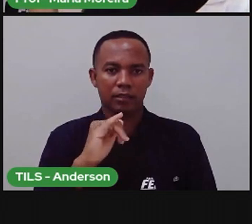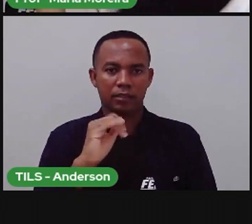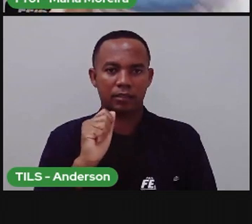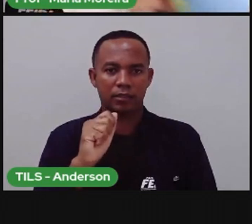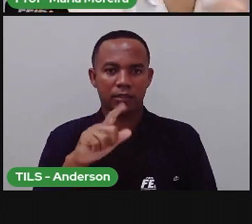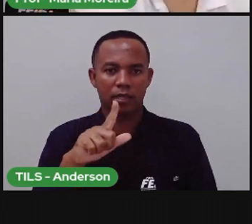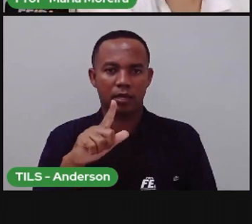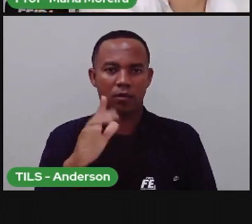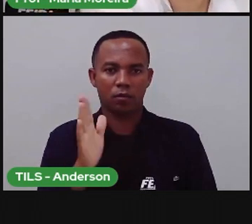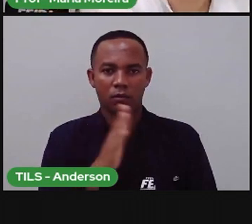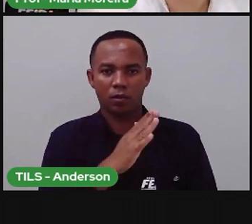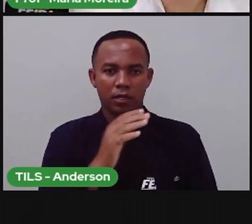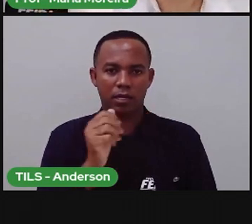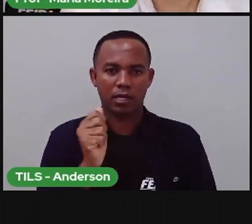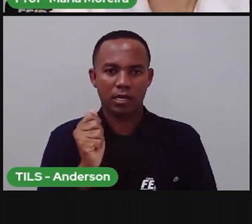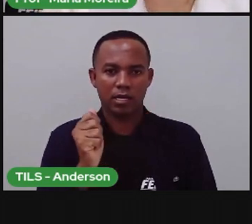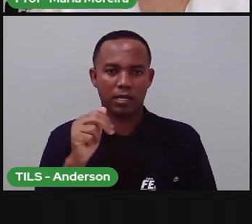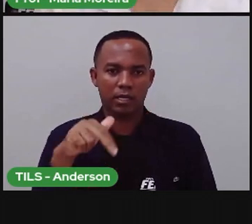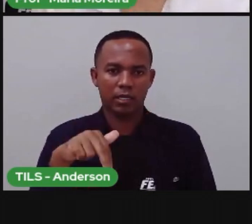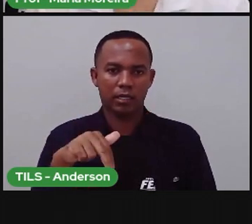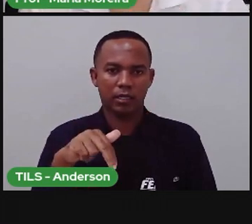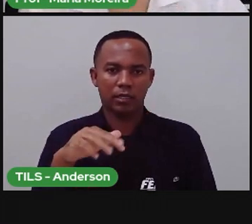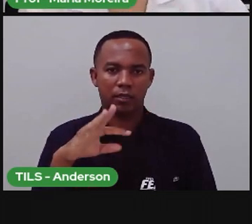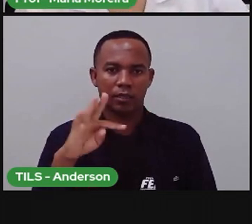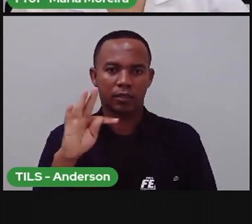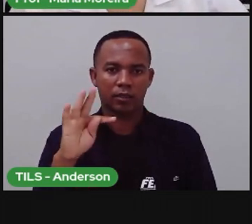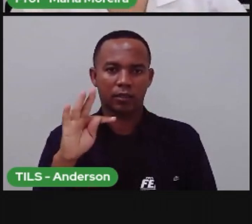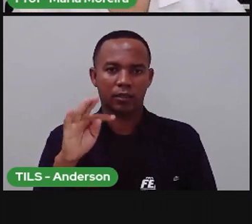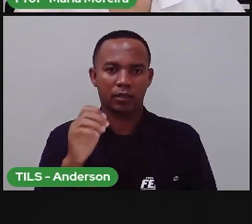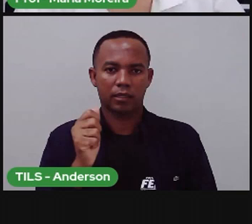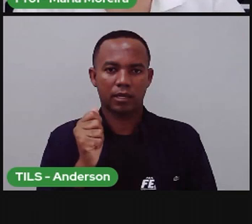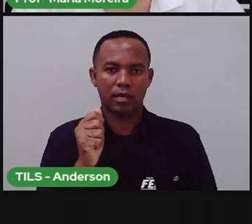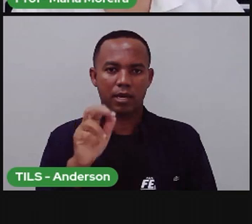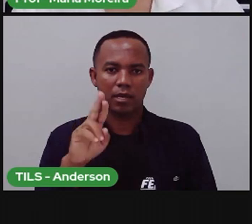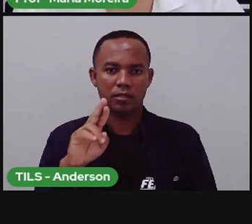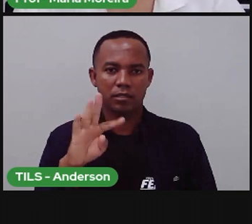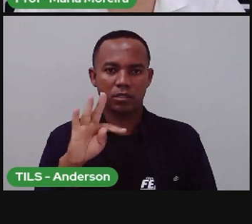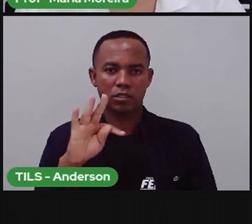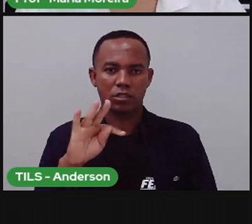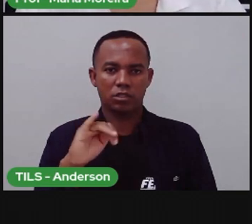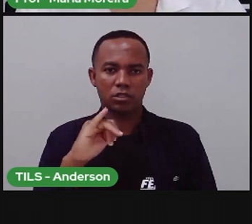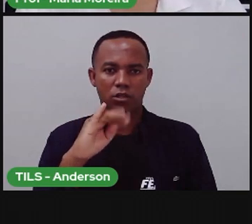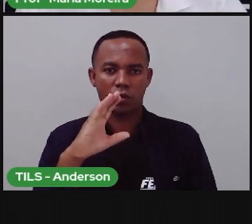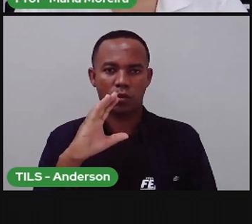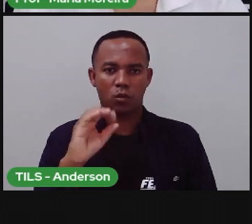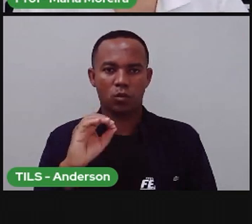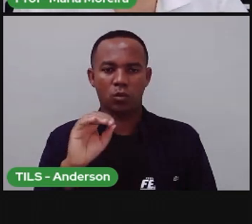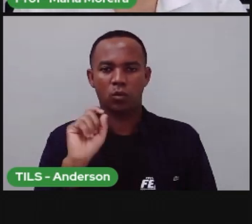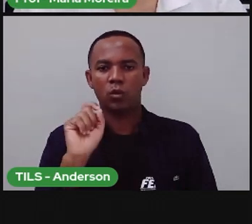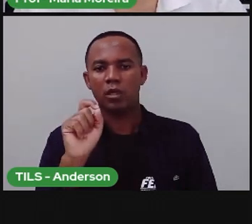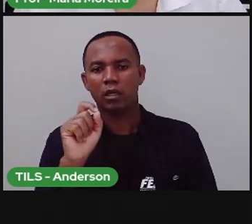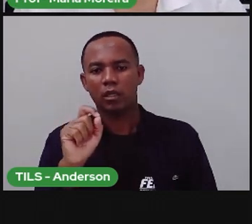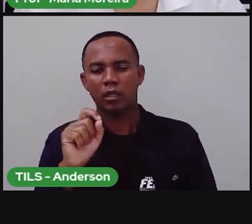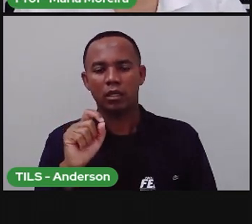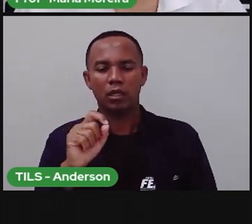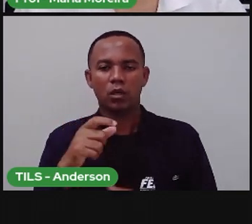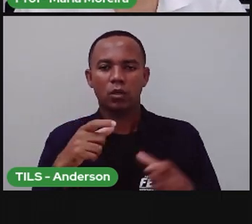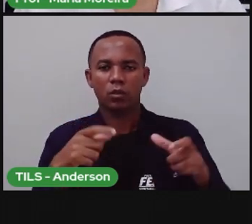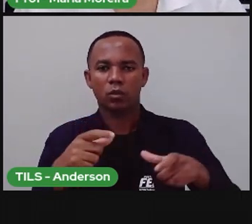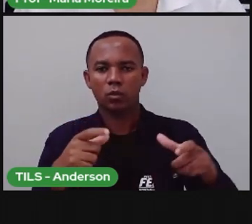Aqui embaixo, no outro extremo. Fica ao sul, né? Rodeando os continentes da Antártida e